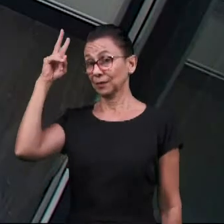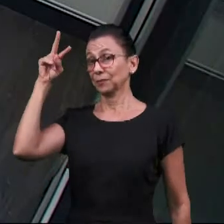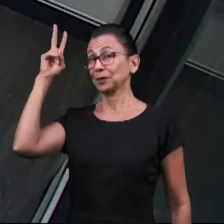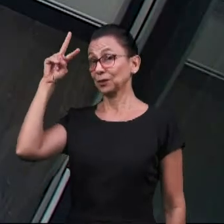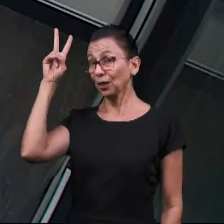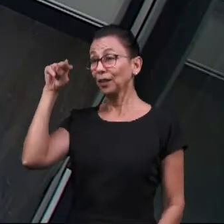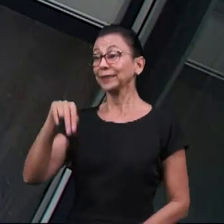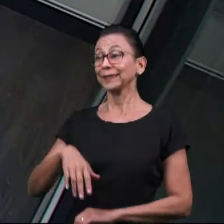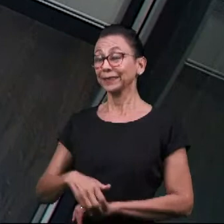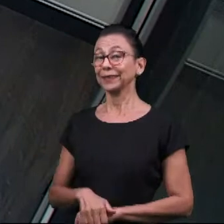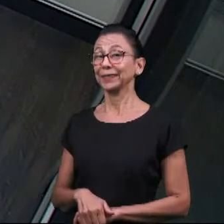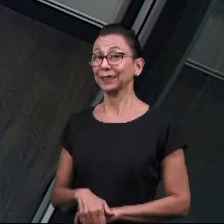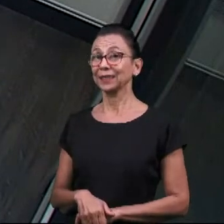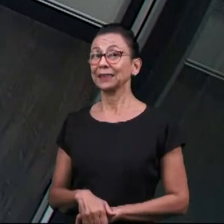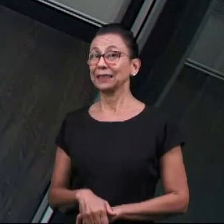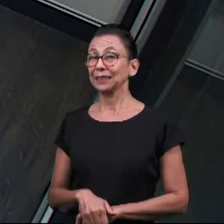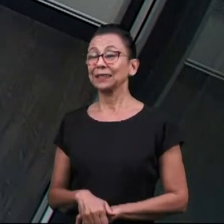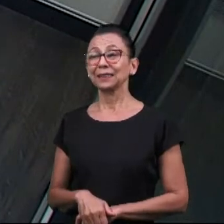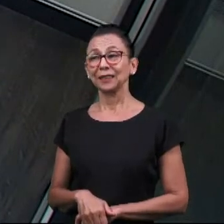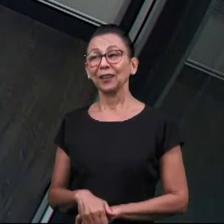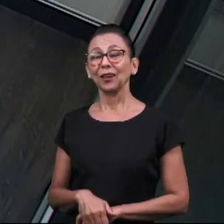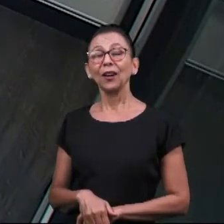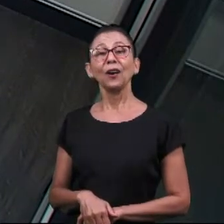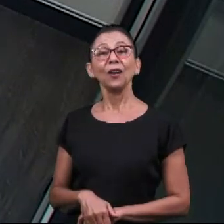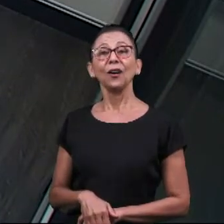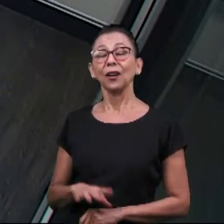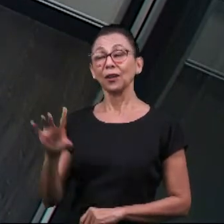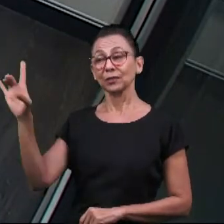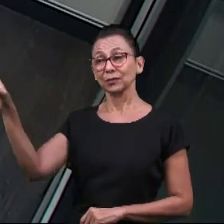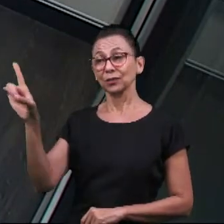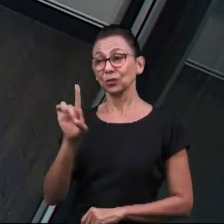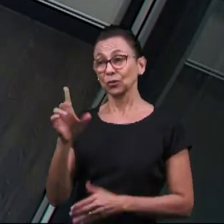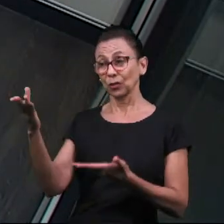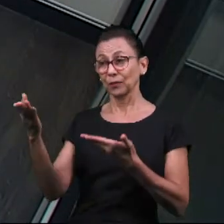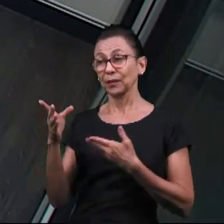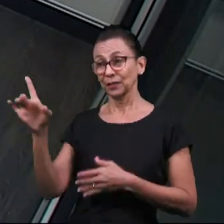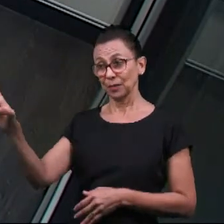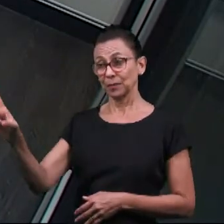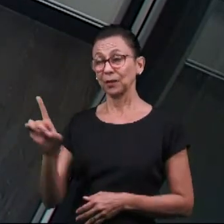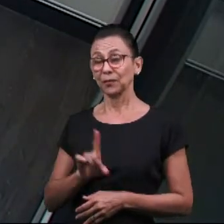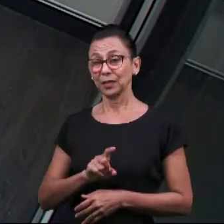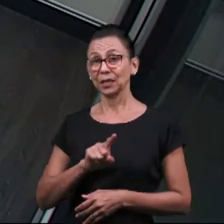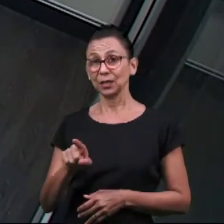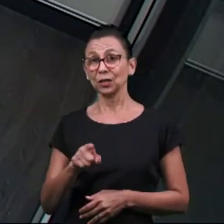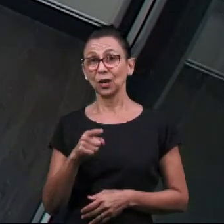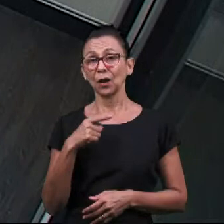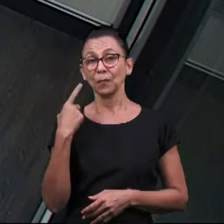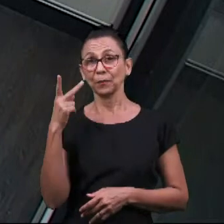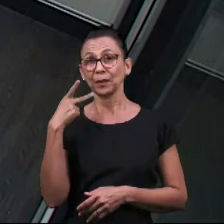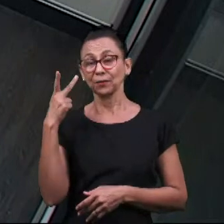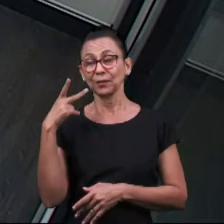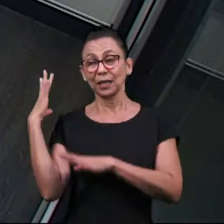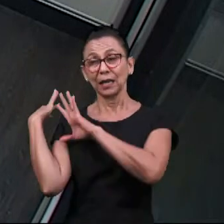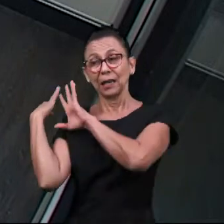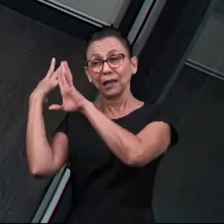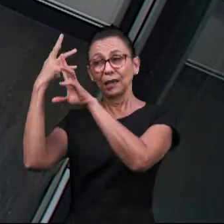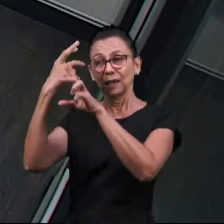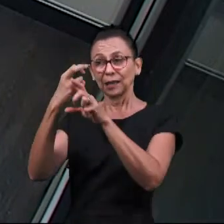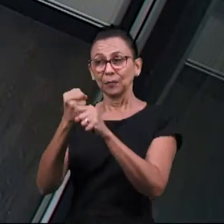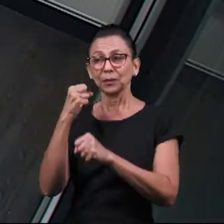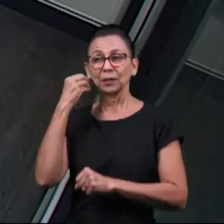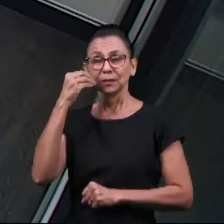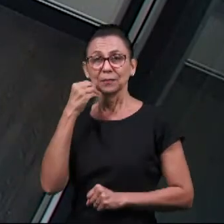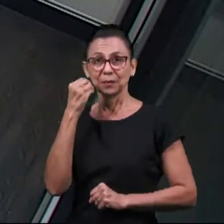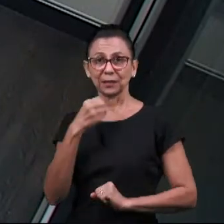pastor? Qualquer hora dessa, nós vamos... O pastor vai vir aqui só para contar as histórias de Duque de Caxias. Vai fazer vamos relacionar ali as experiências,